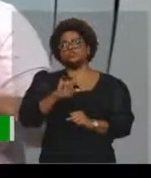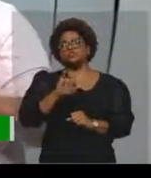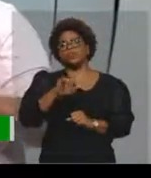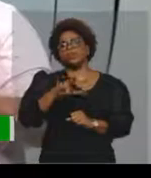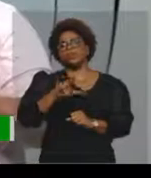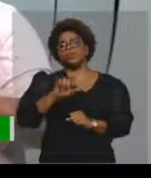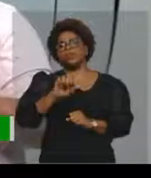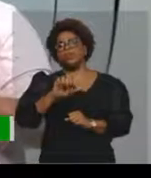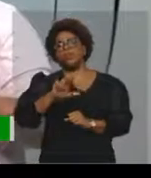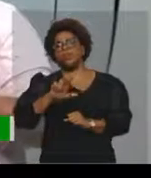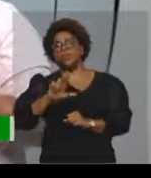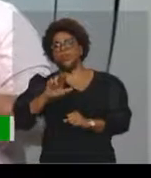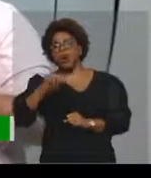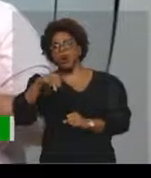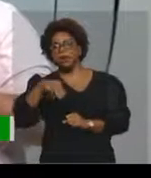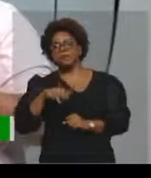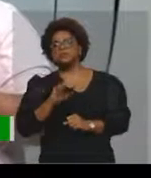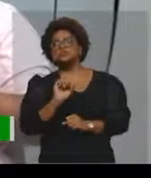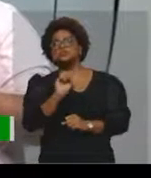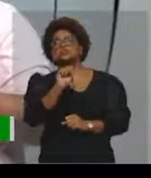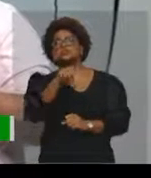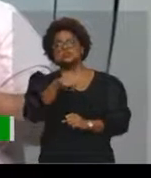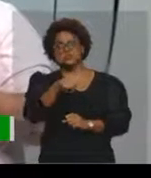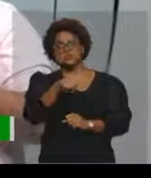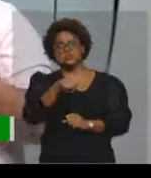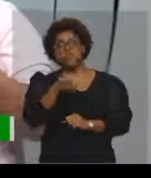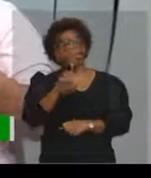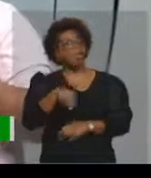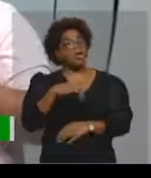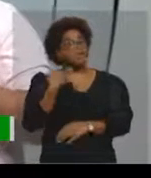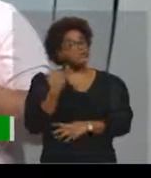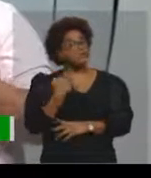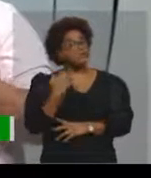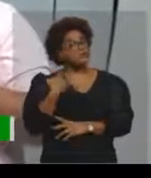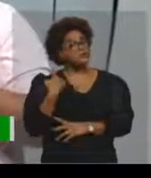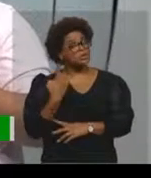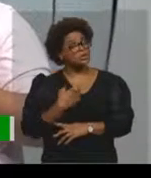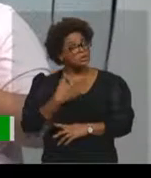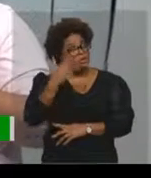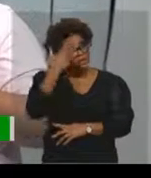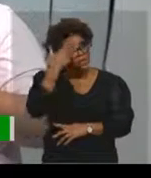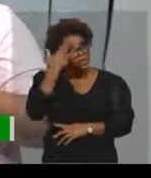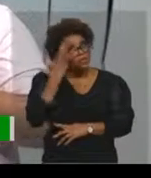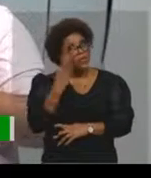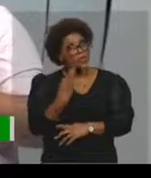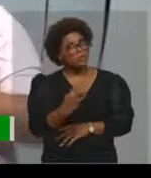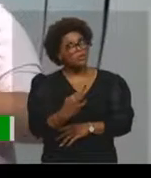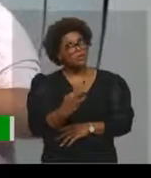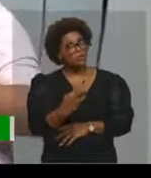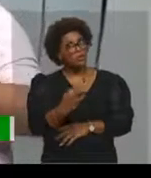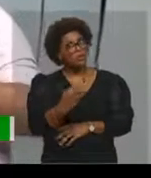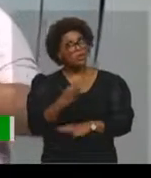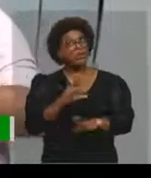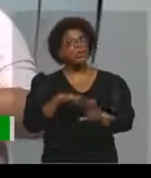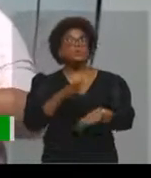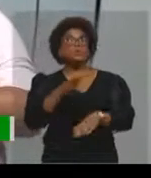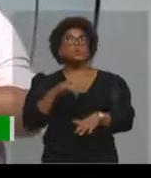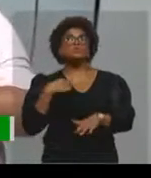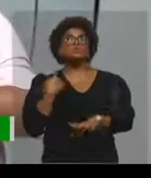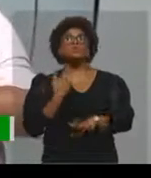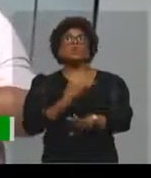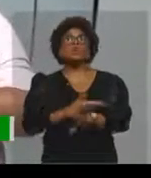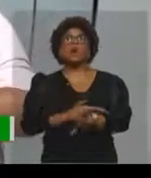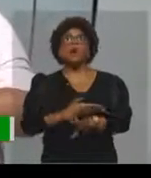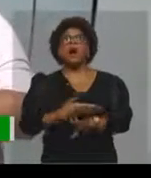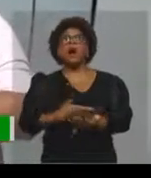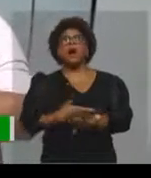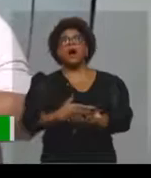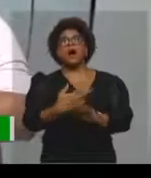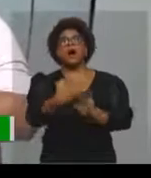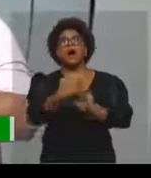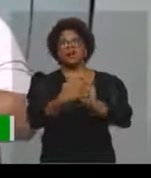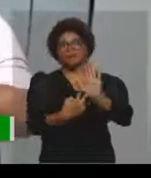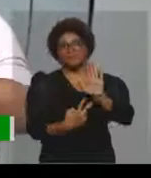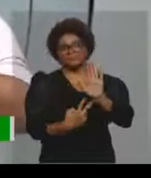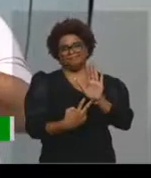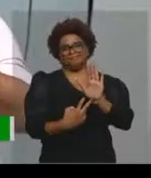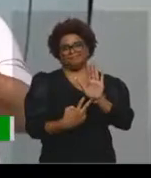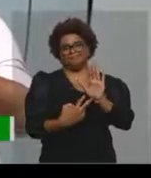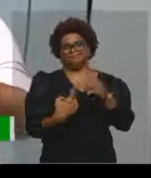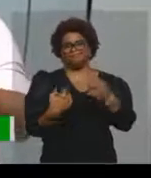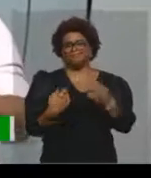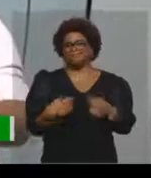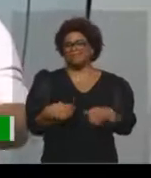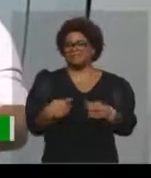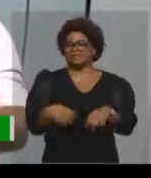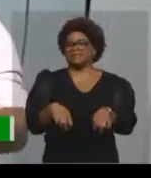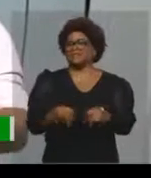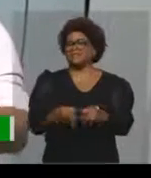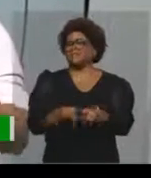nosso hábito de leitura. Quando a gente fala da importância da leitura, a gente precisa de entender também